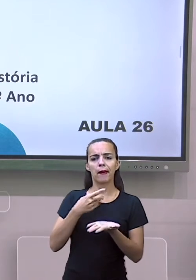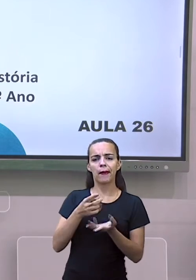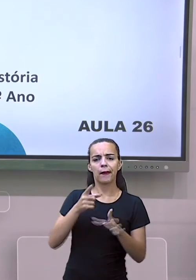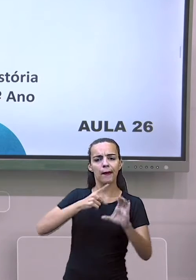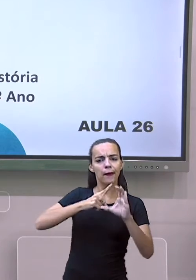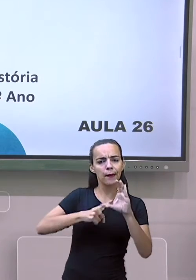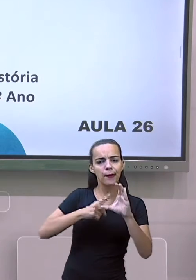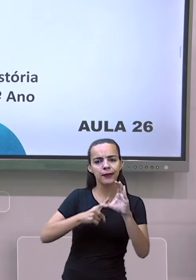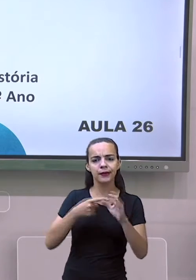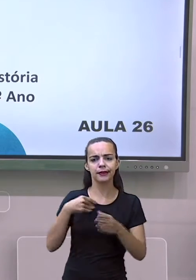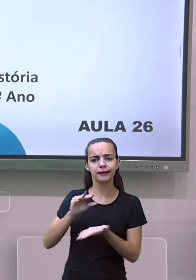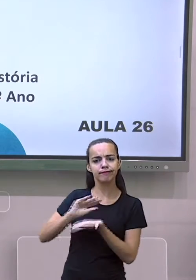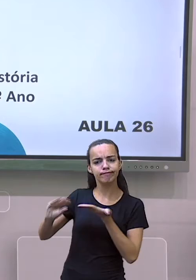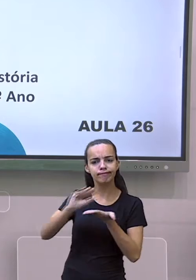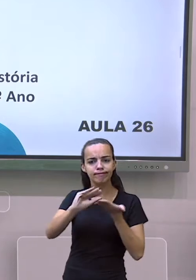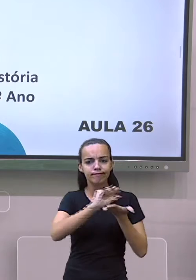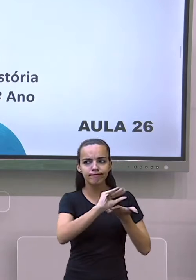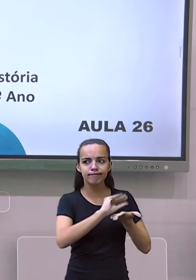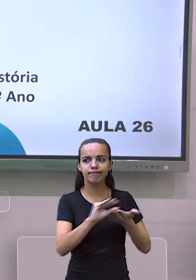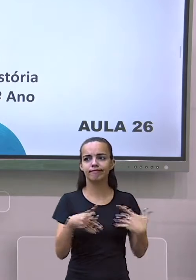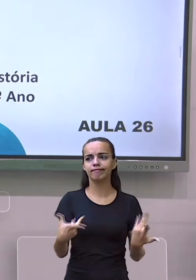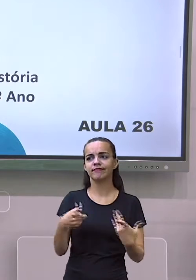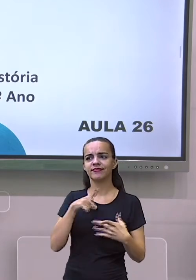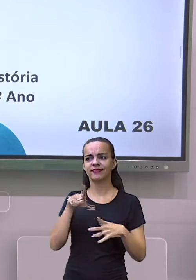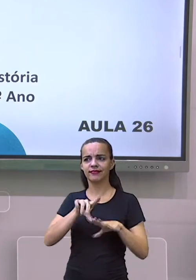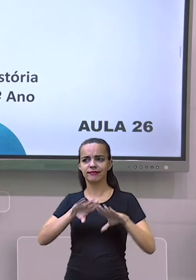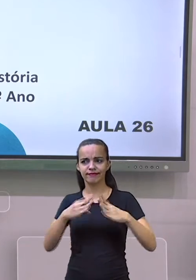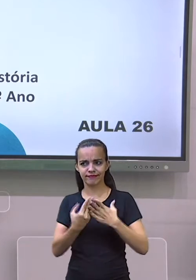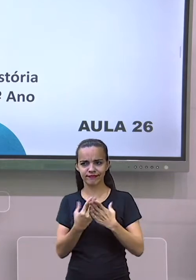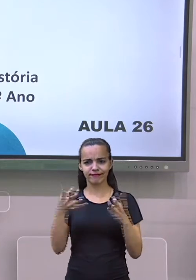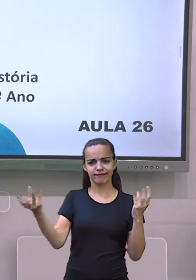já tivemos outras aulas